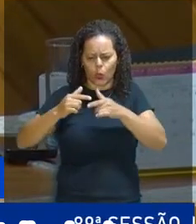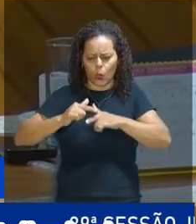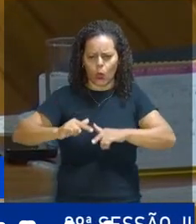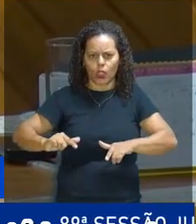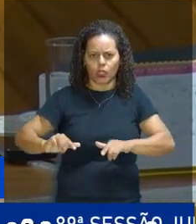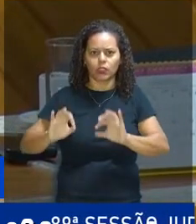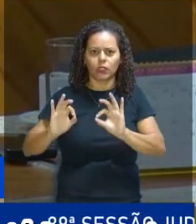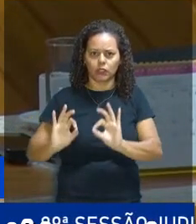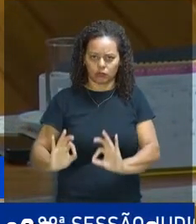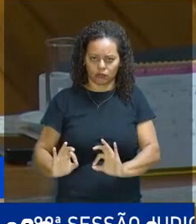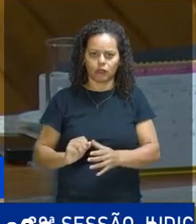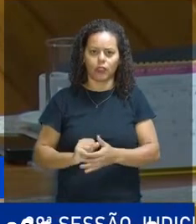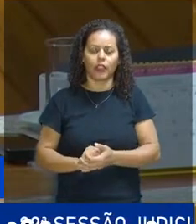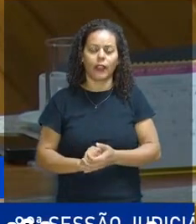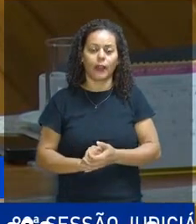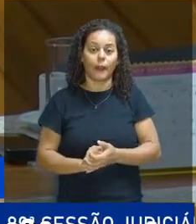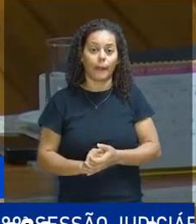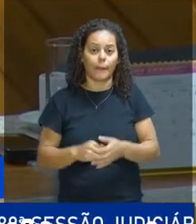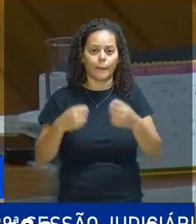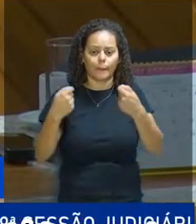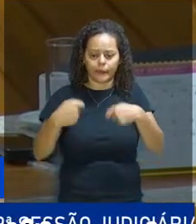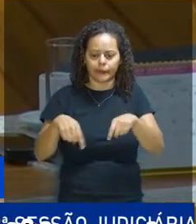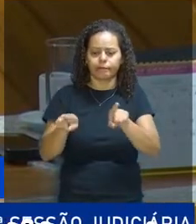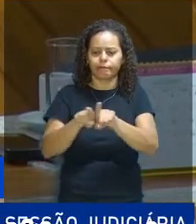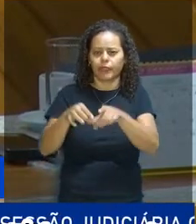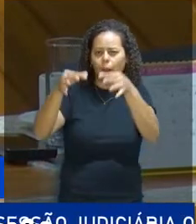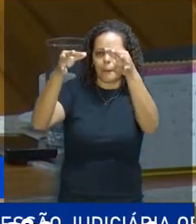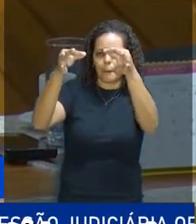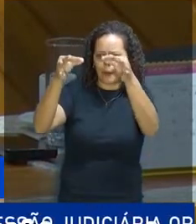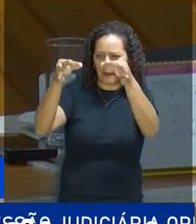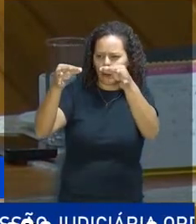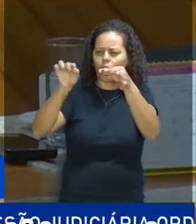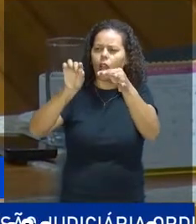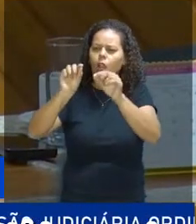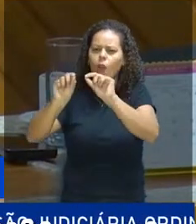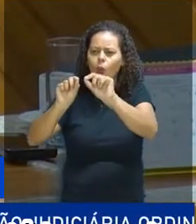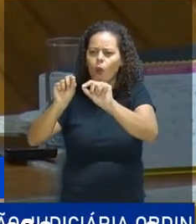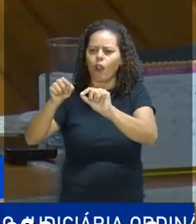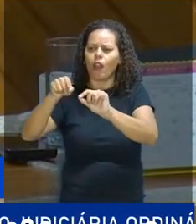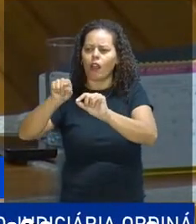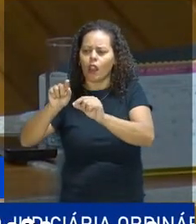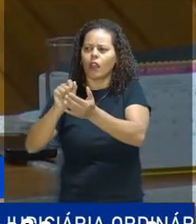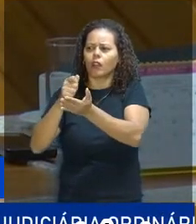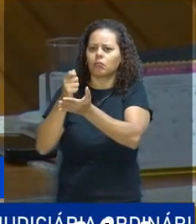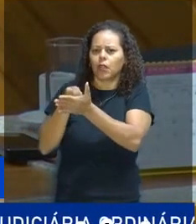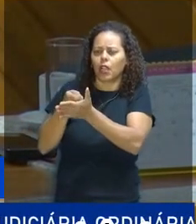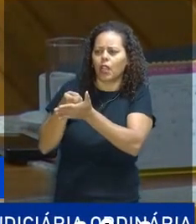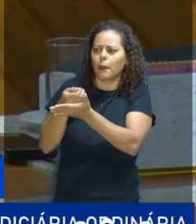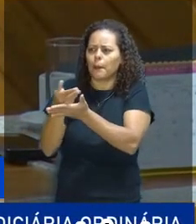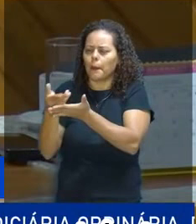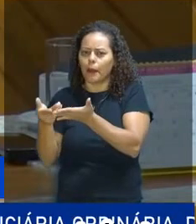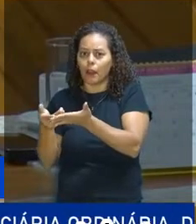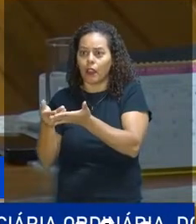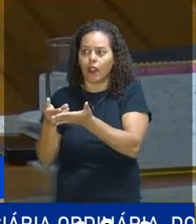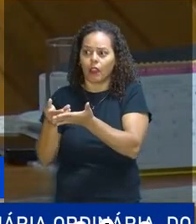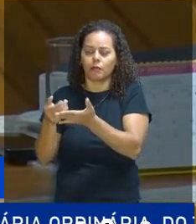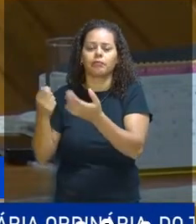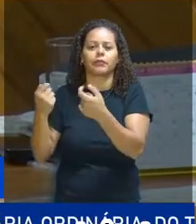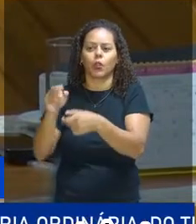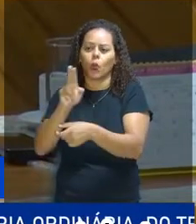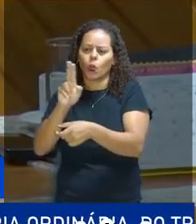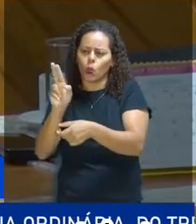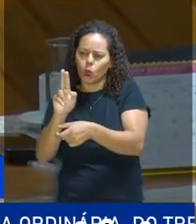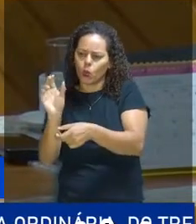e descrição detalhada do valor da operação e a identificação do emitente e do destinatário. Ou seja,